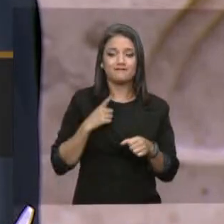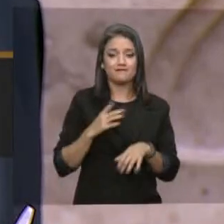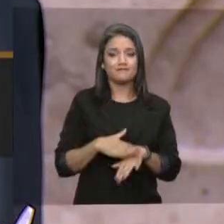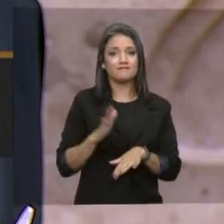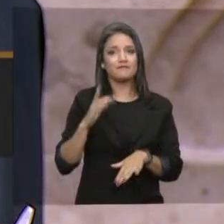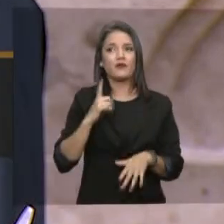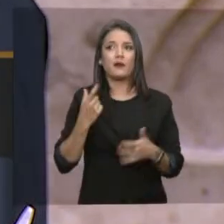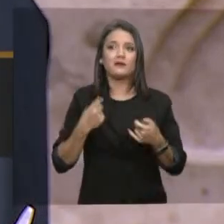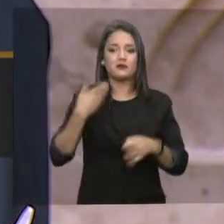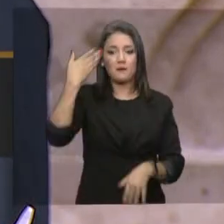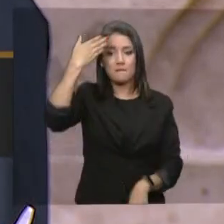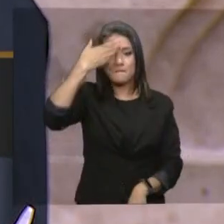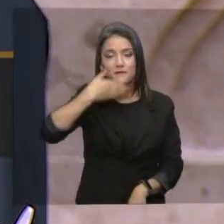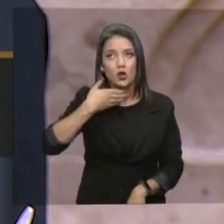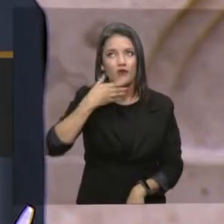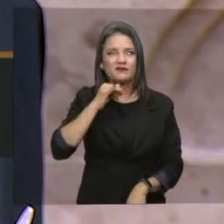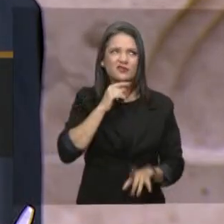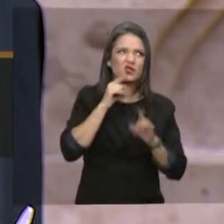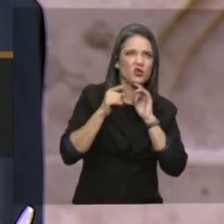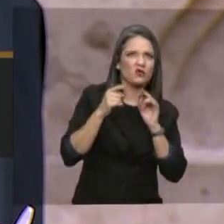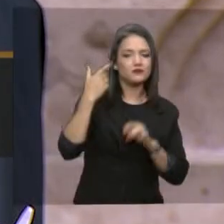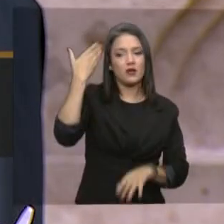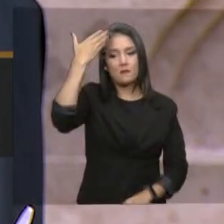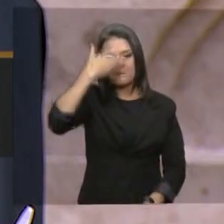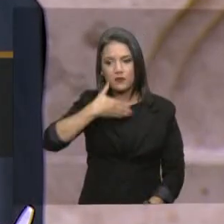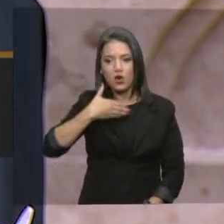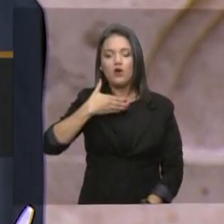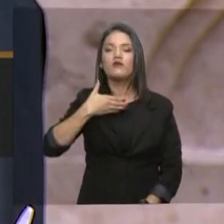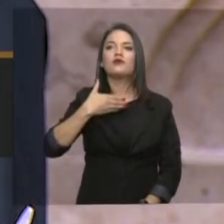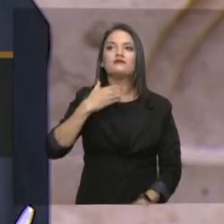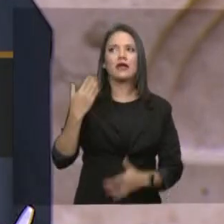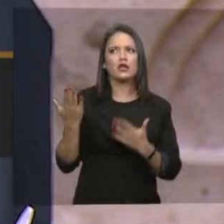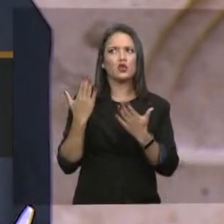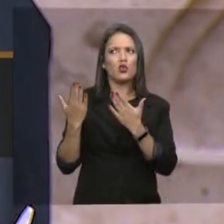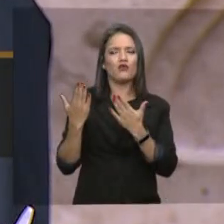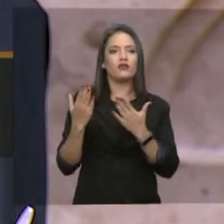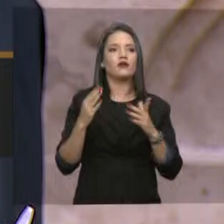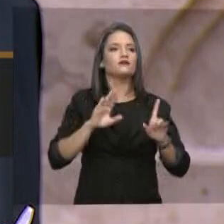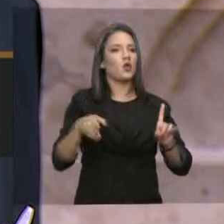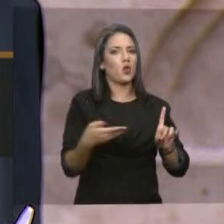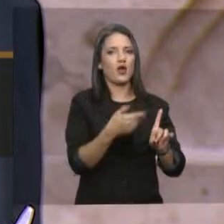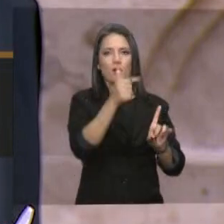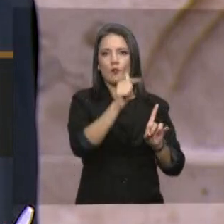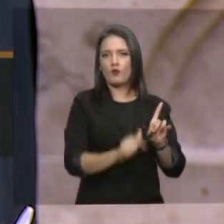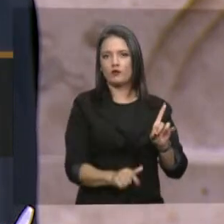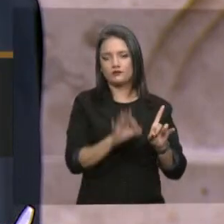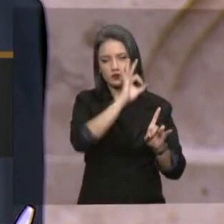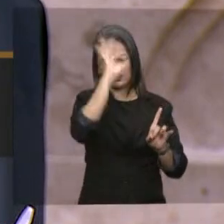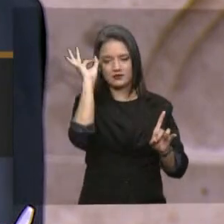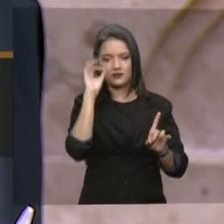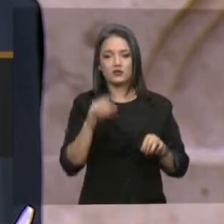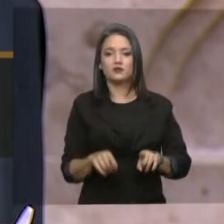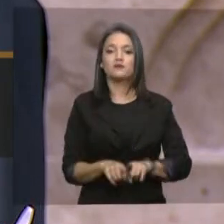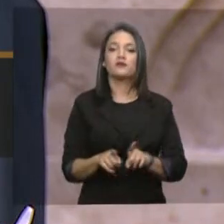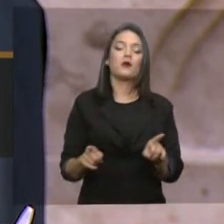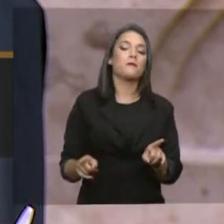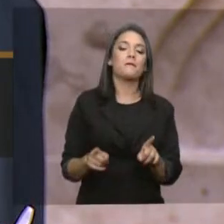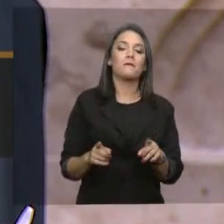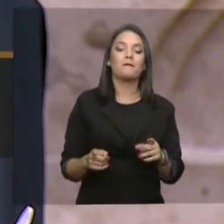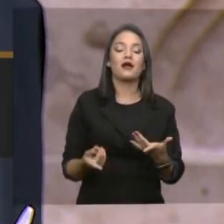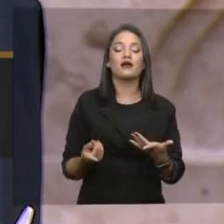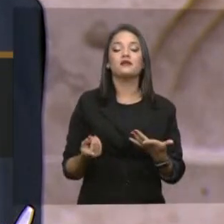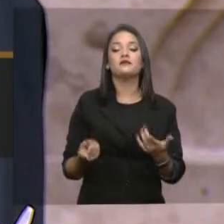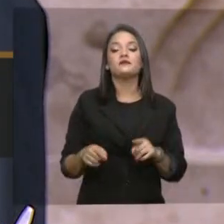Na probatória, em caso de dúvida, o réu deve ser absolvido. Tratamento, os efeitos colaterais internos e externos do